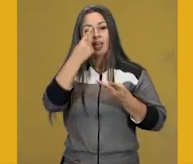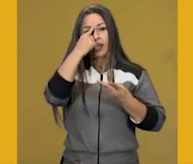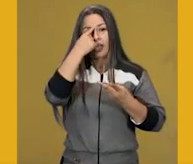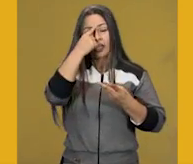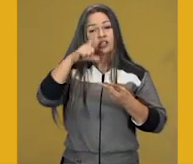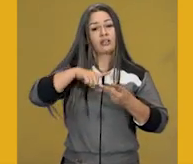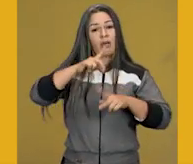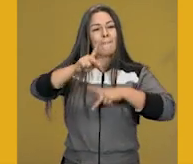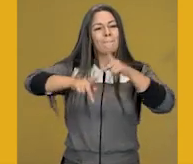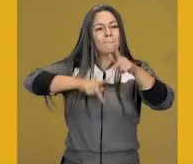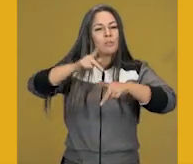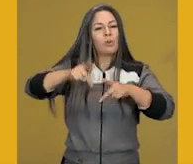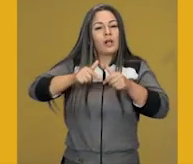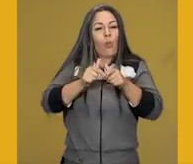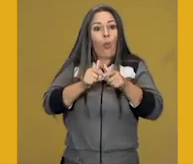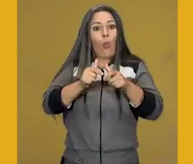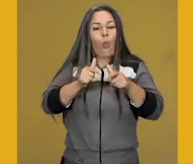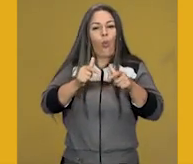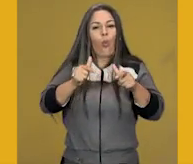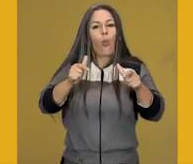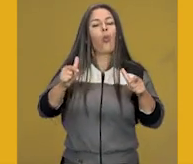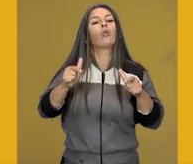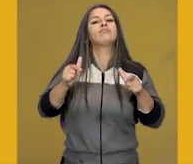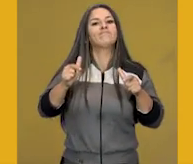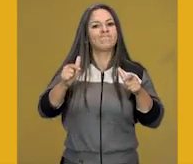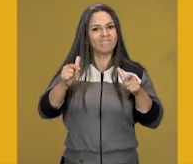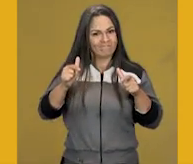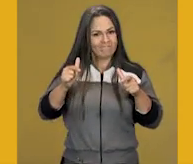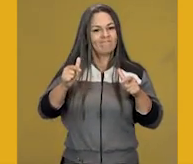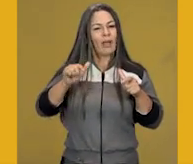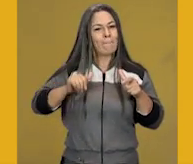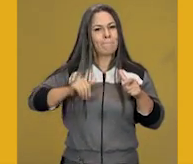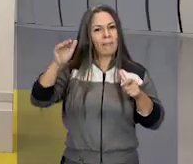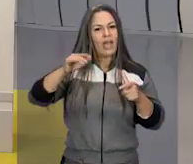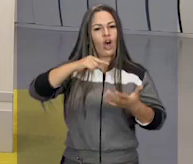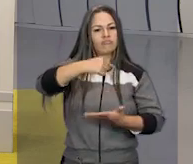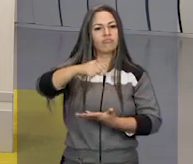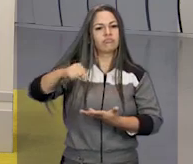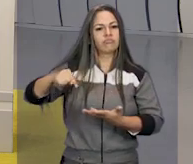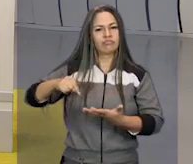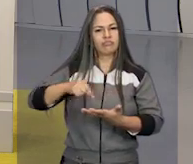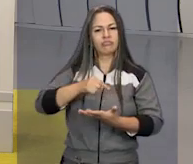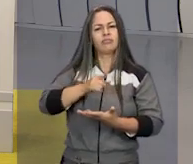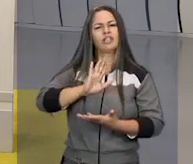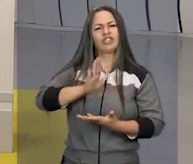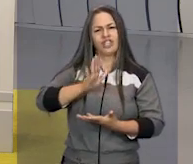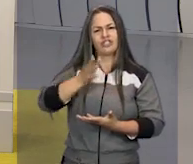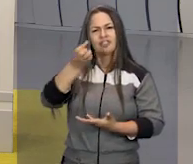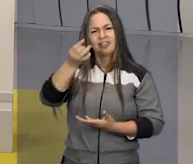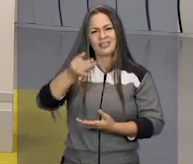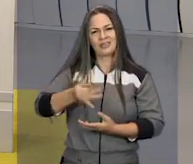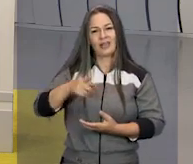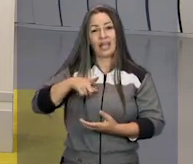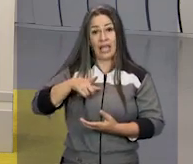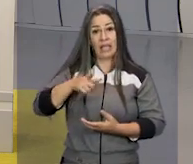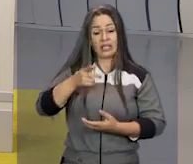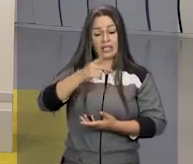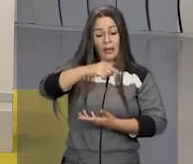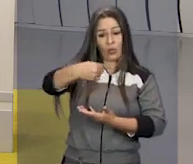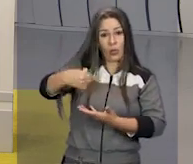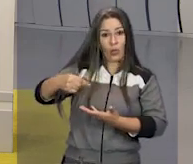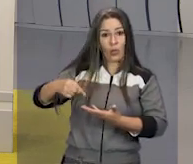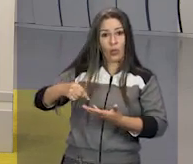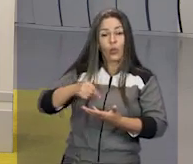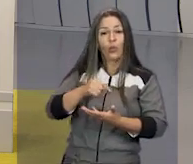superpopulosos, como as 2 maiores populações que nós temos no planeta. Como eu falei com vocês, de cada 7 pessoas do planeta, uma é chinesa, uma é